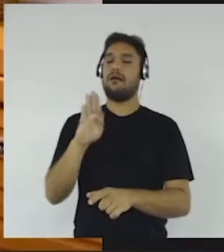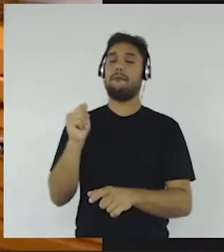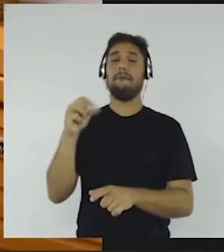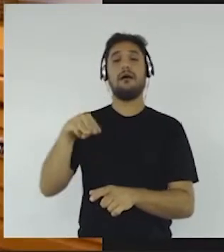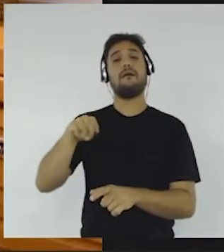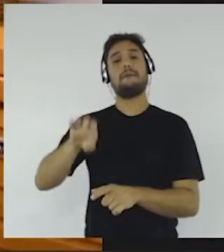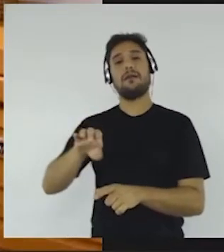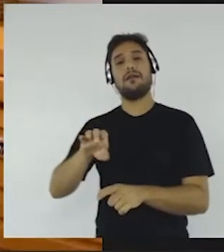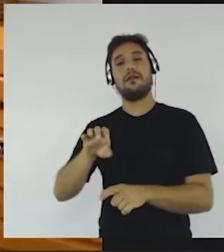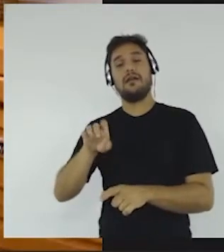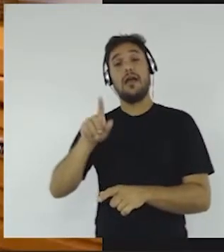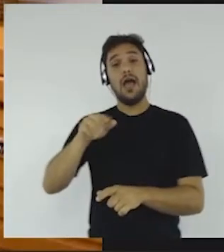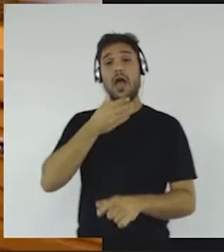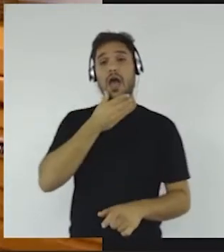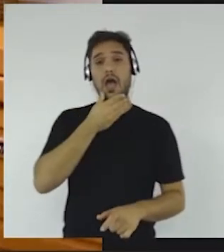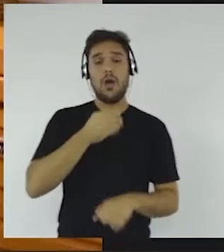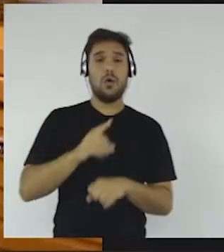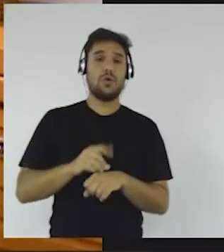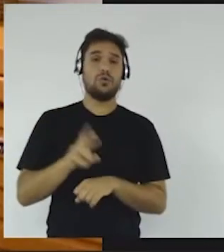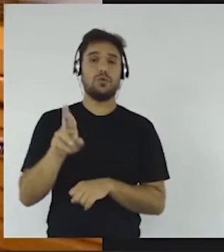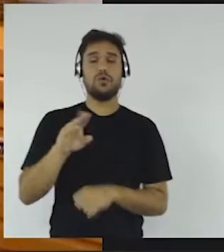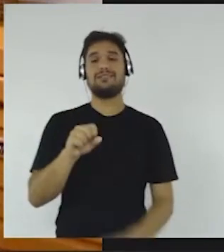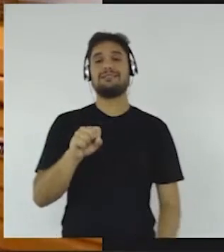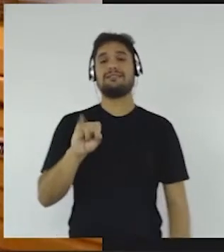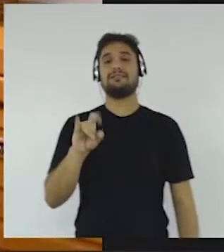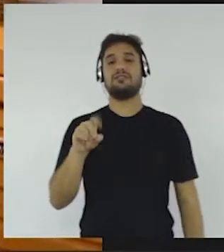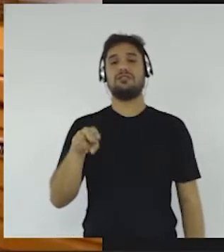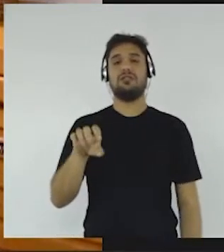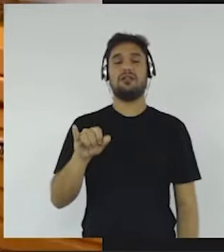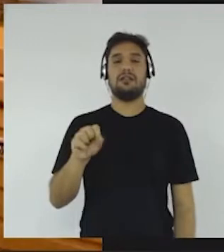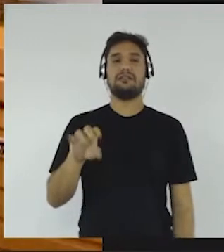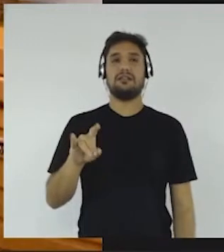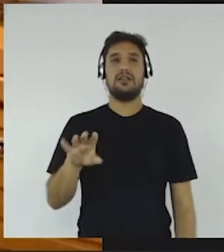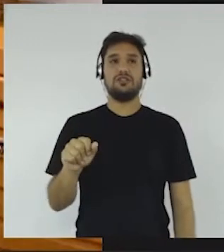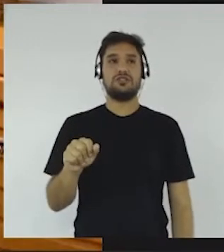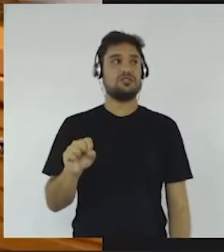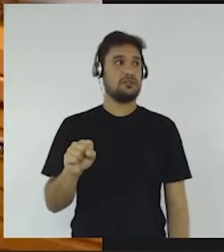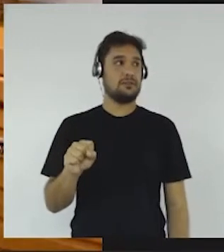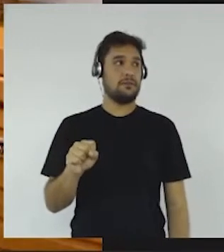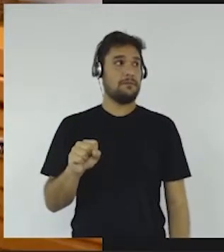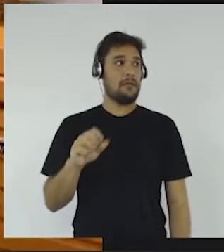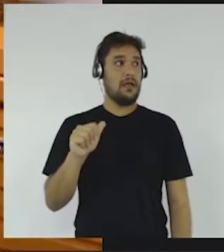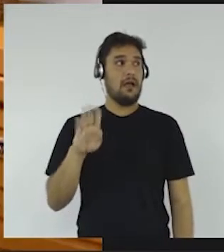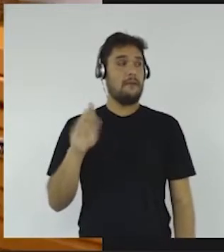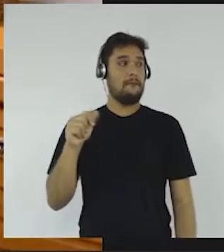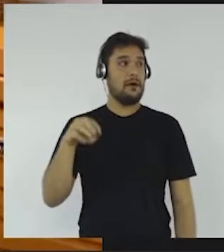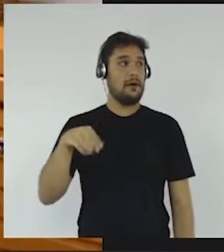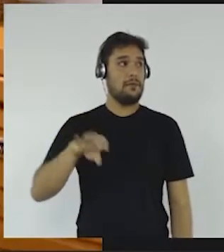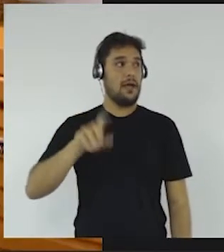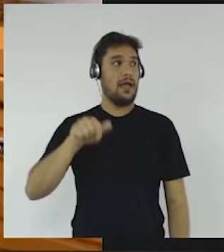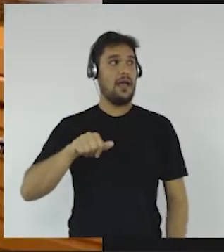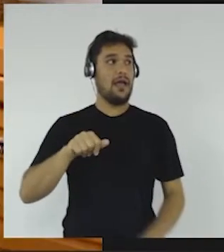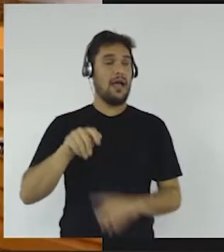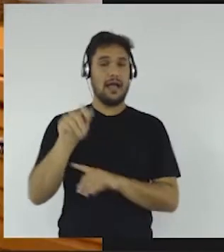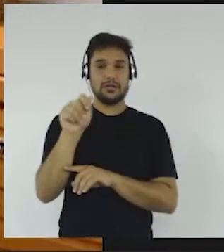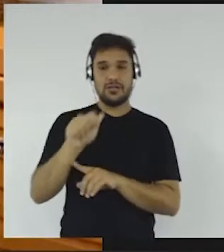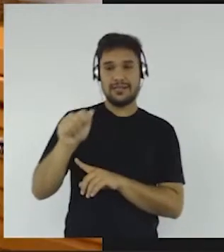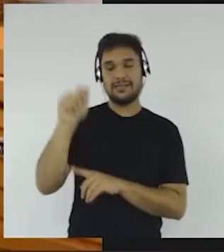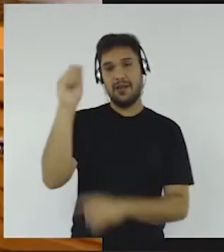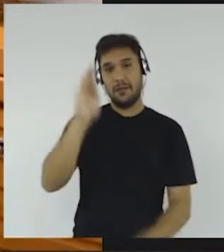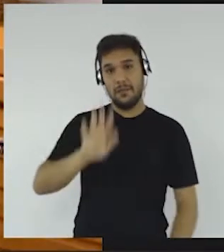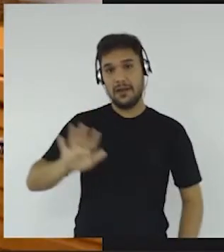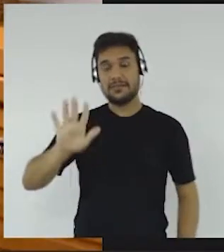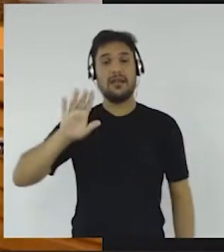que é o Dr. Sidney Seixas de Santana. A ABAME é a Associação Brasileira